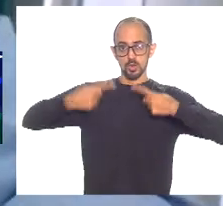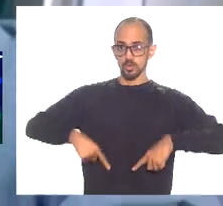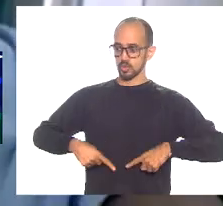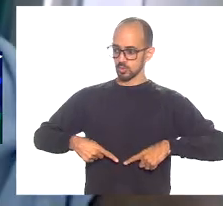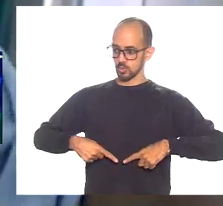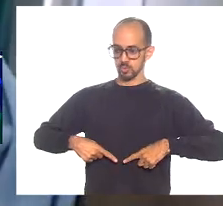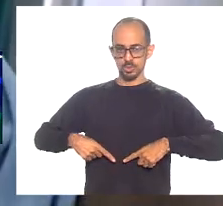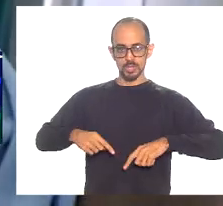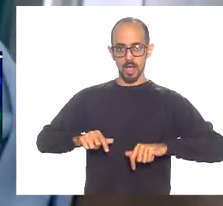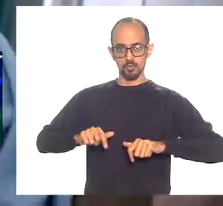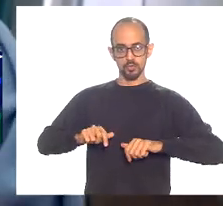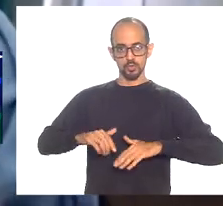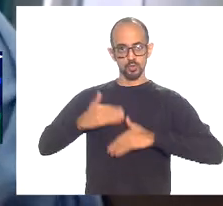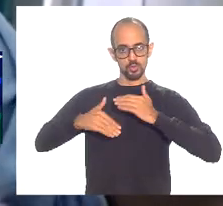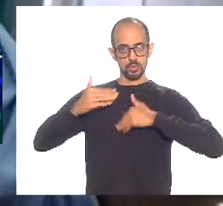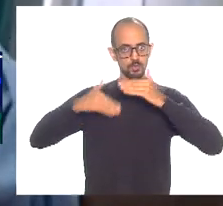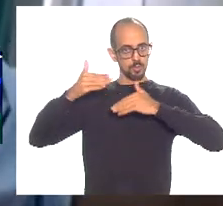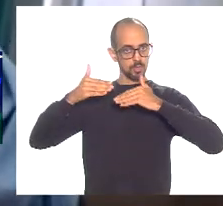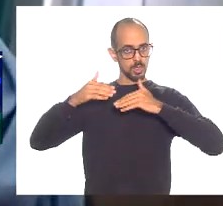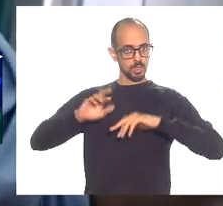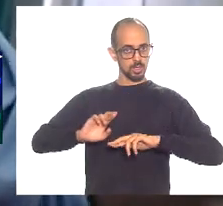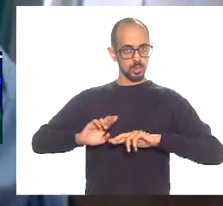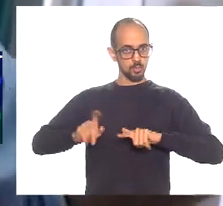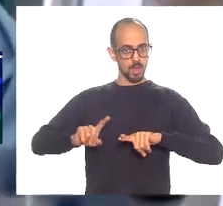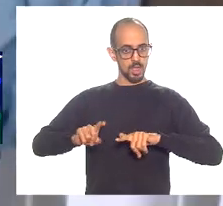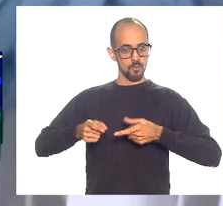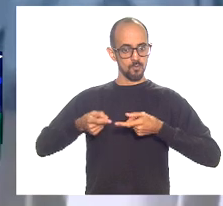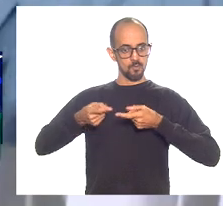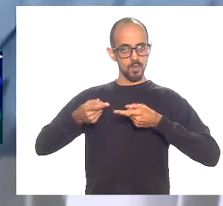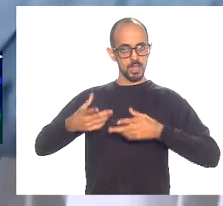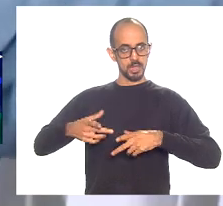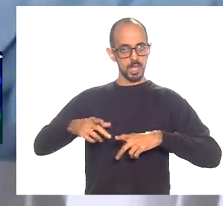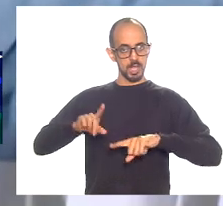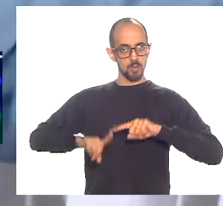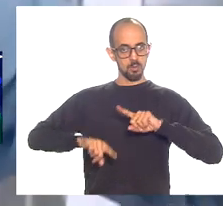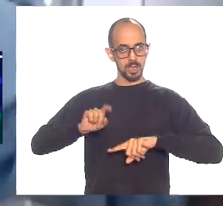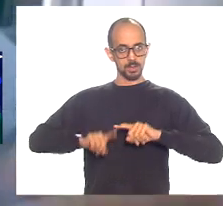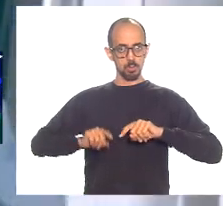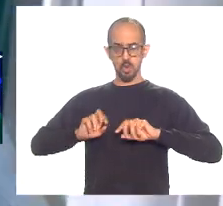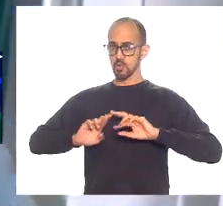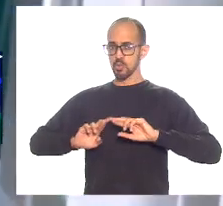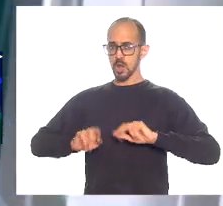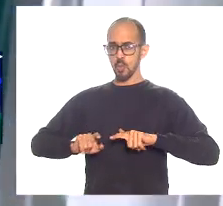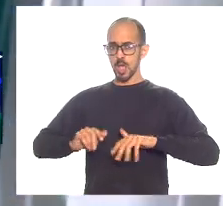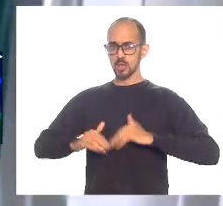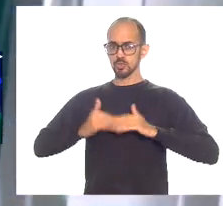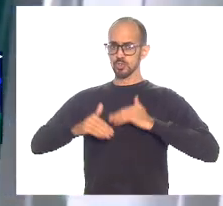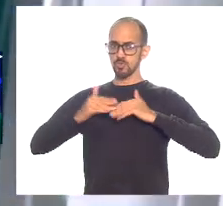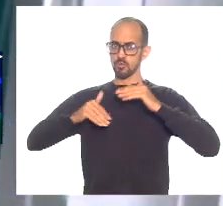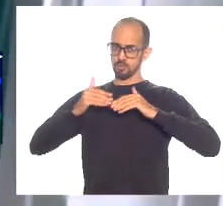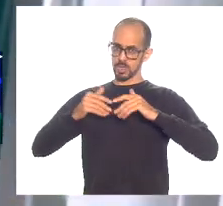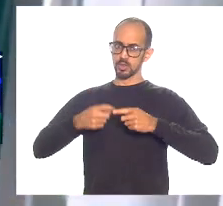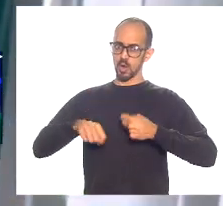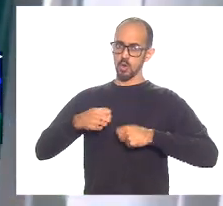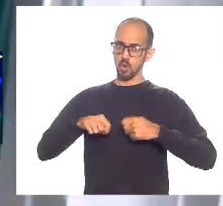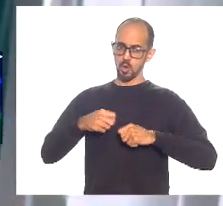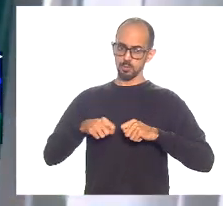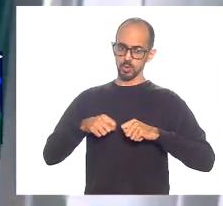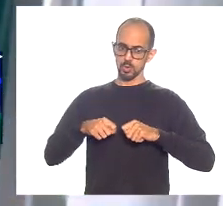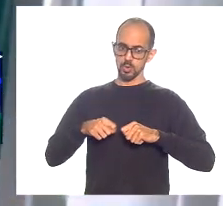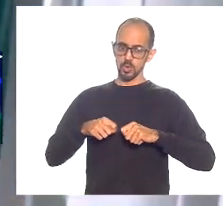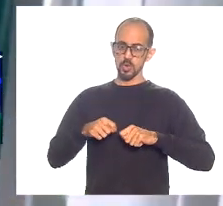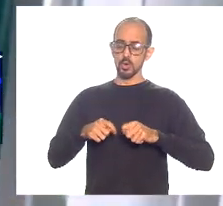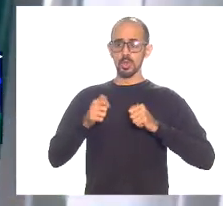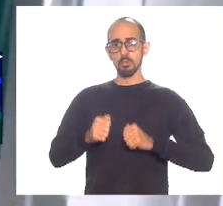a solução está aí vender ativos não é fator de desenvolvimento econômico na verdade o que que a venda da cidade